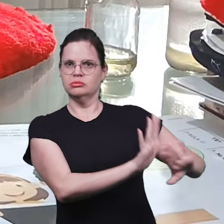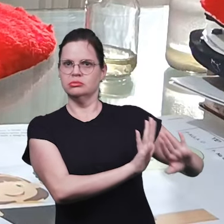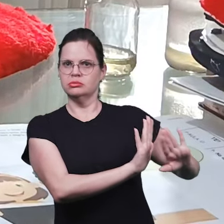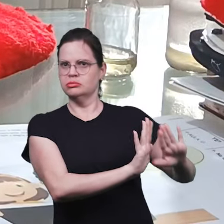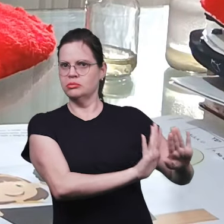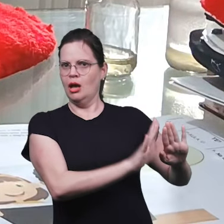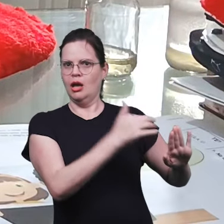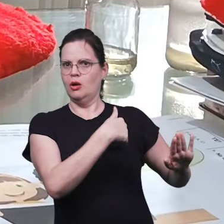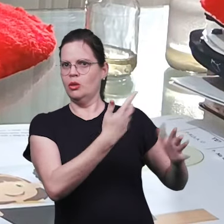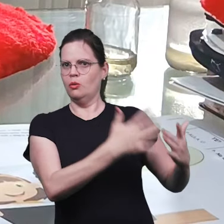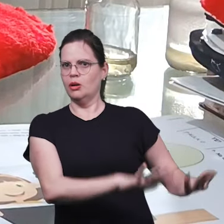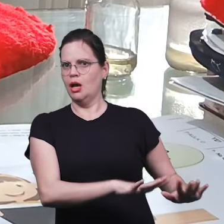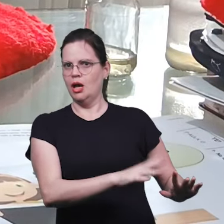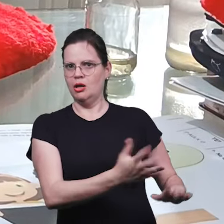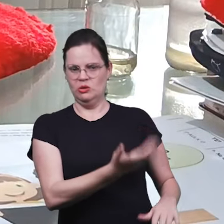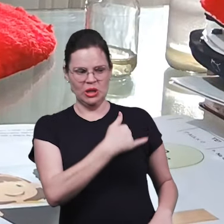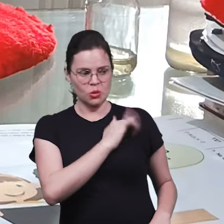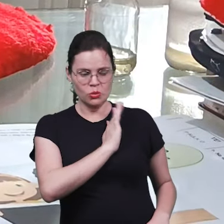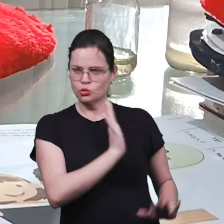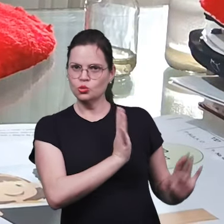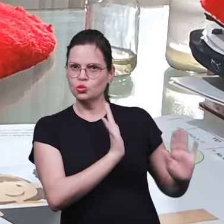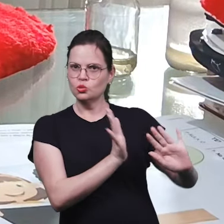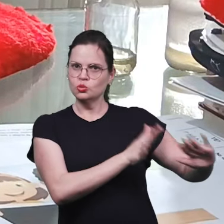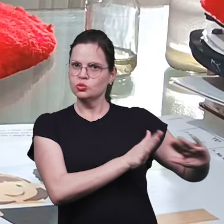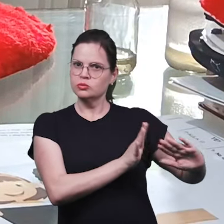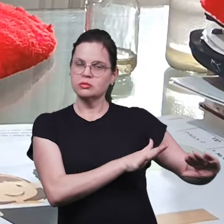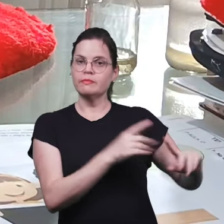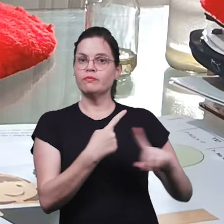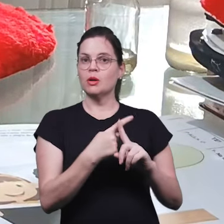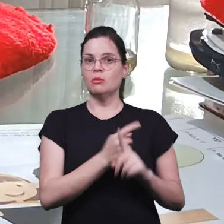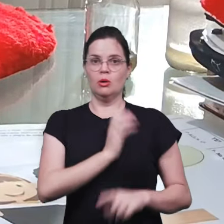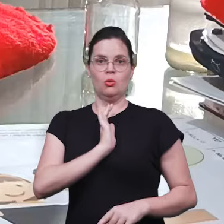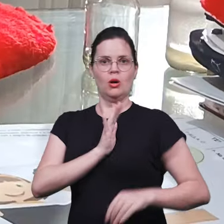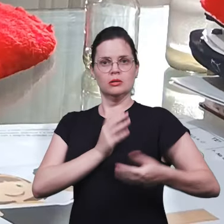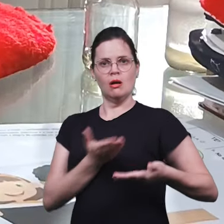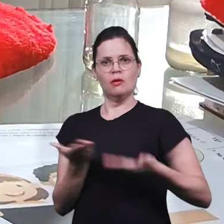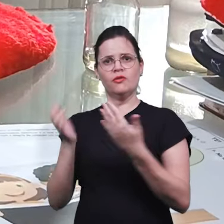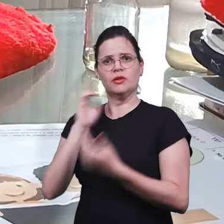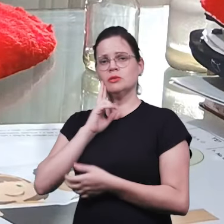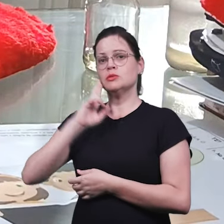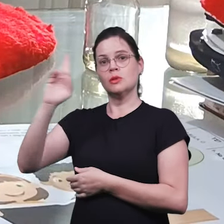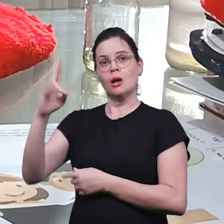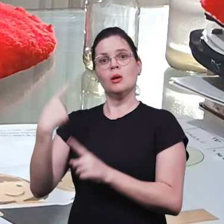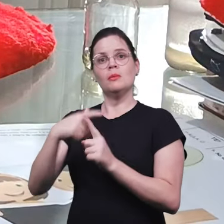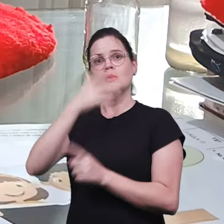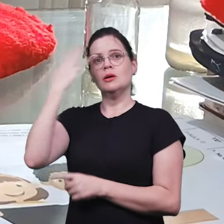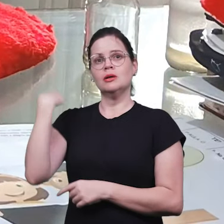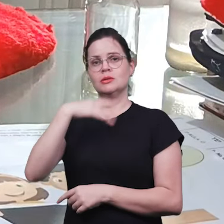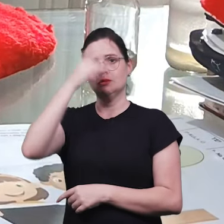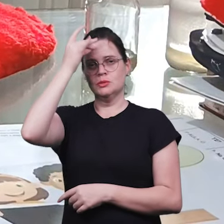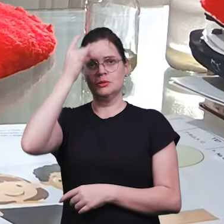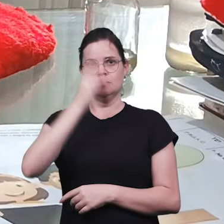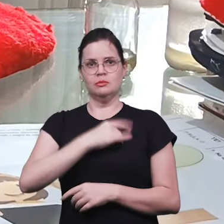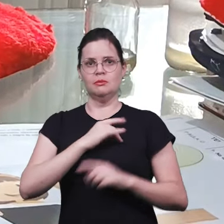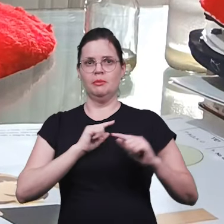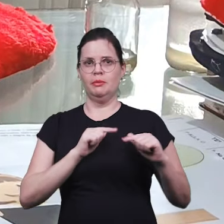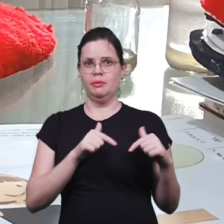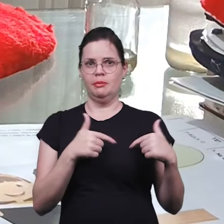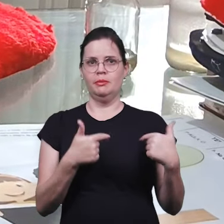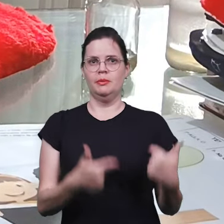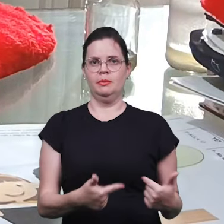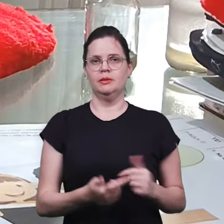De jeito nenhum, as coisas que não agradam ao Senhor vão entrar no nosso coração, porque o nosso coração, ele está vivo, porque o Espírito Santo, ele age no